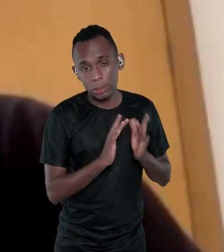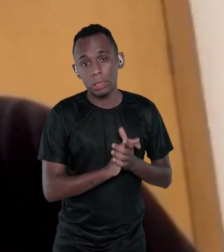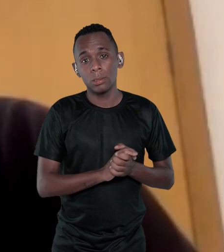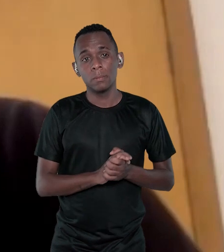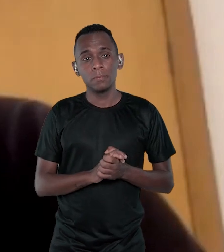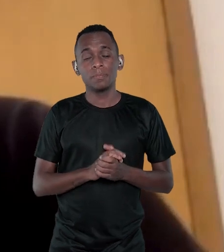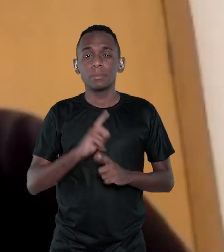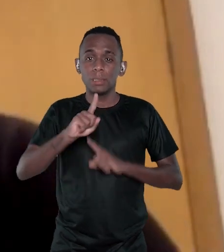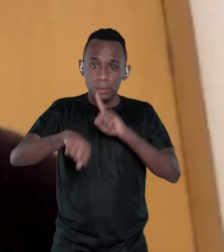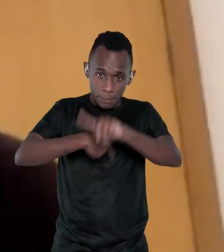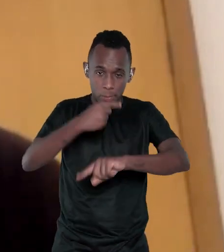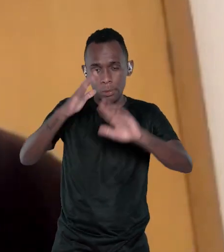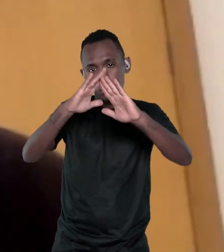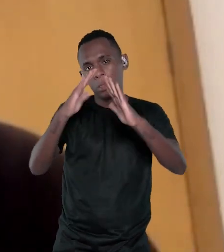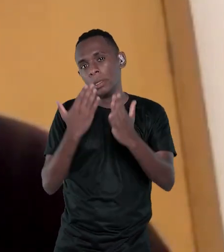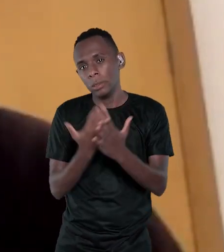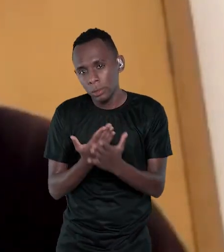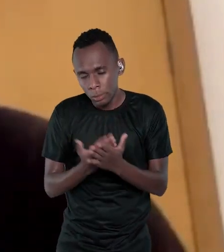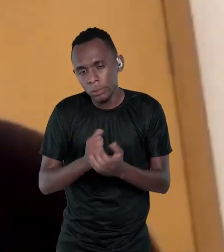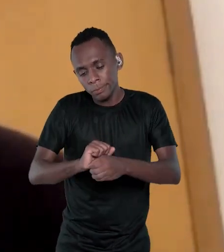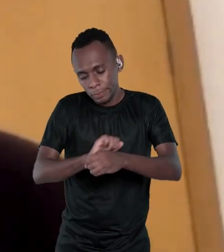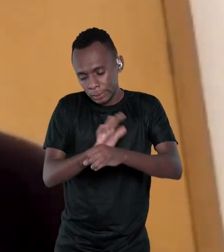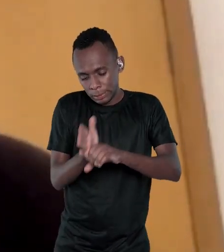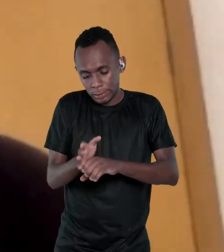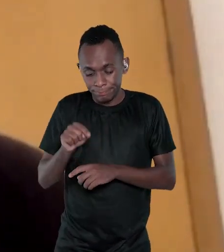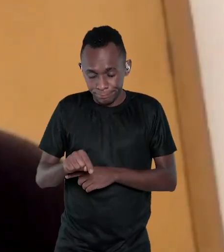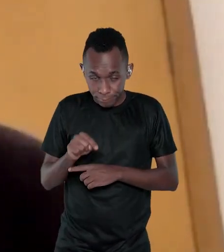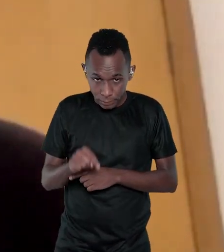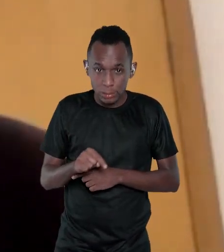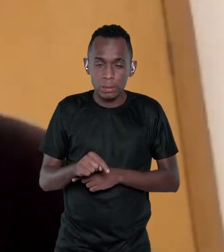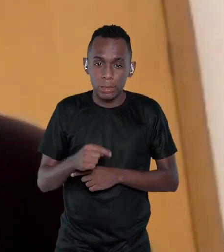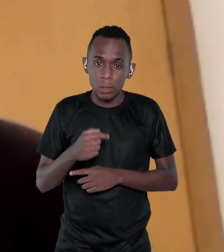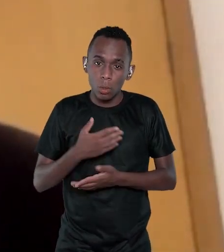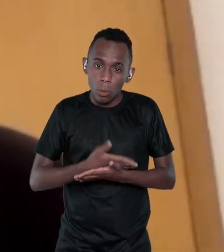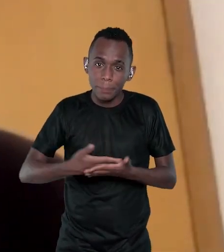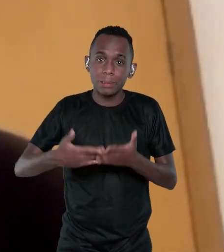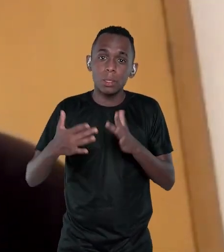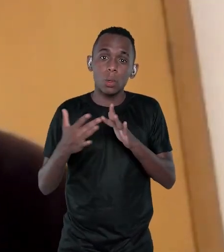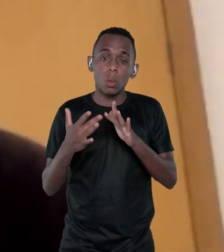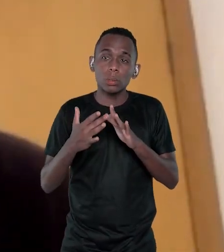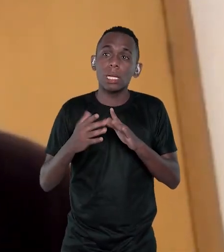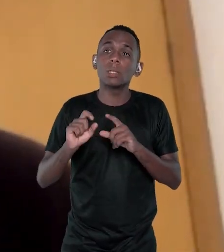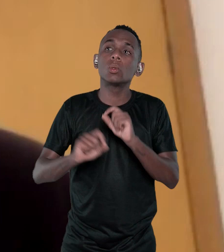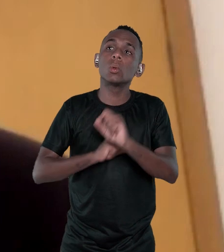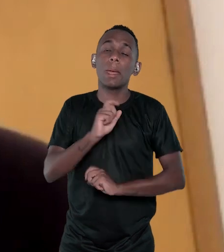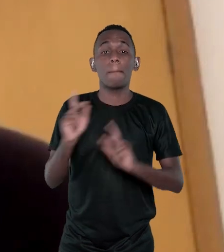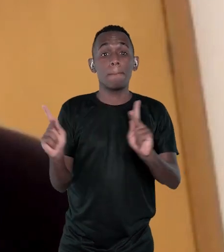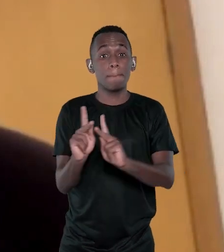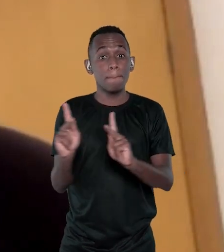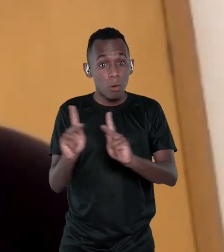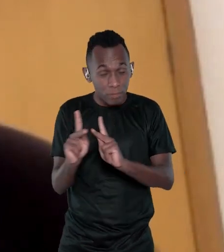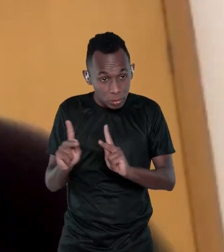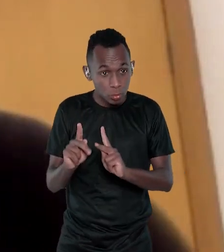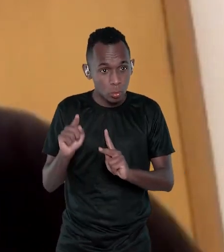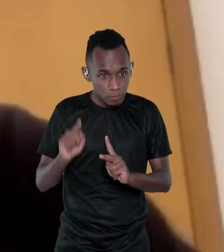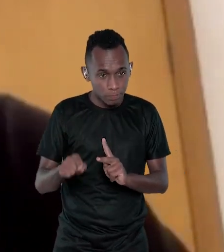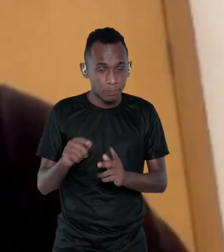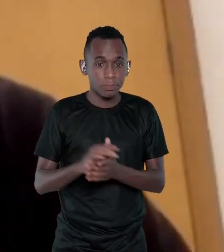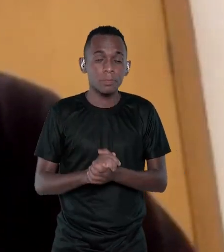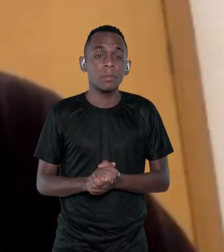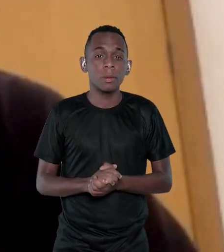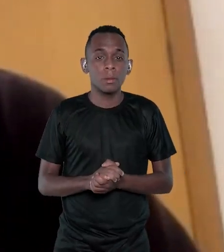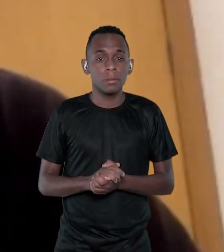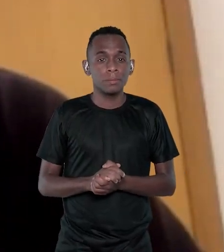eu tinha até então. Aí, no colégio, em Montes Claros, eu tive um